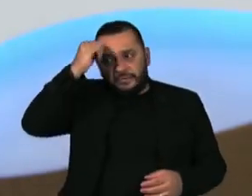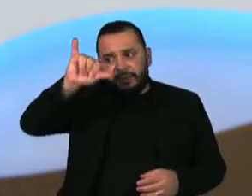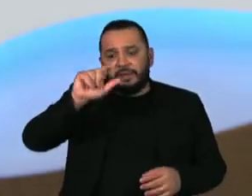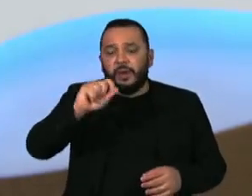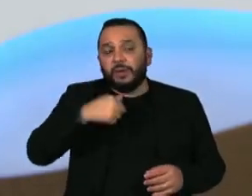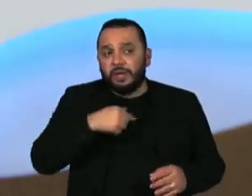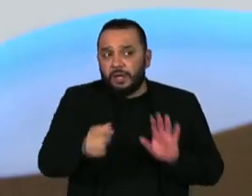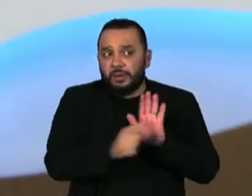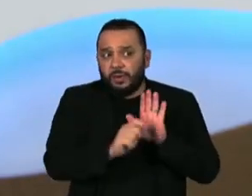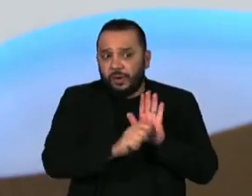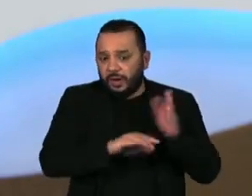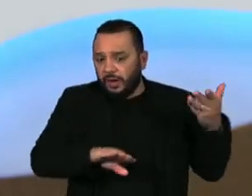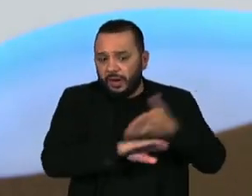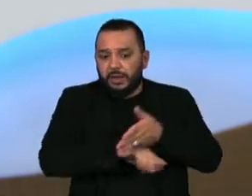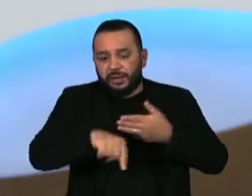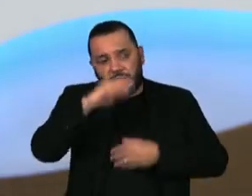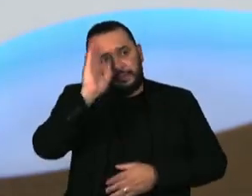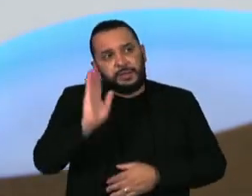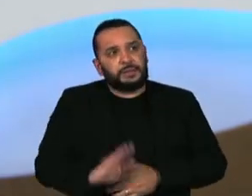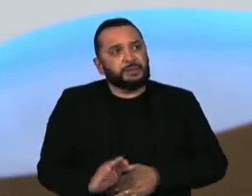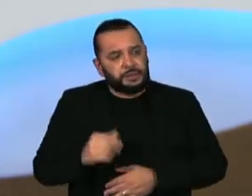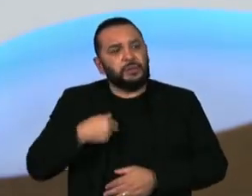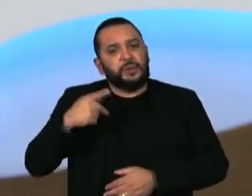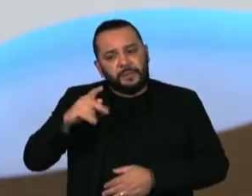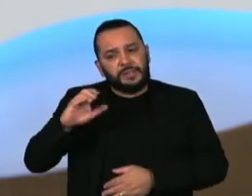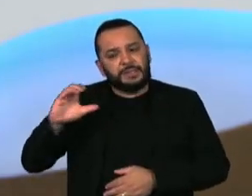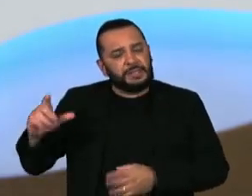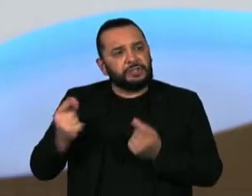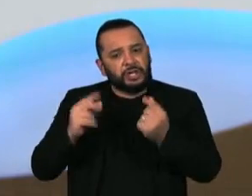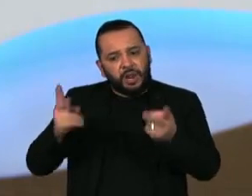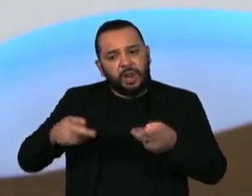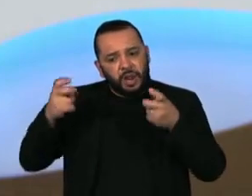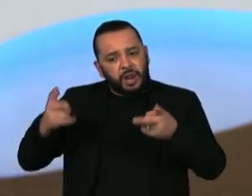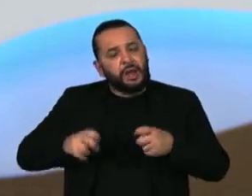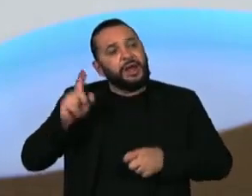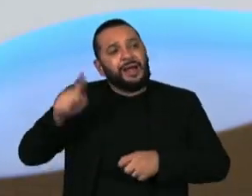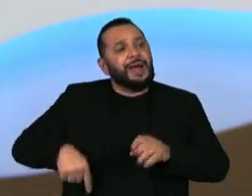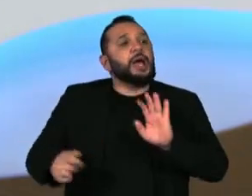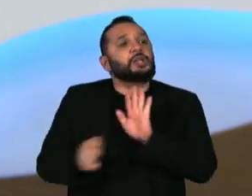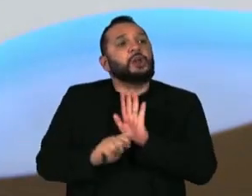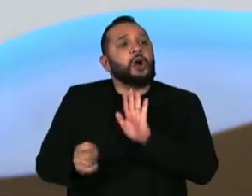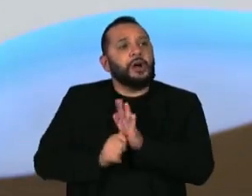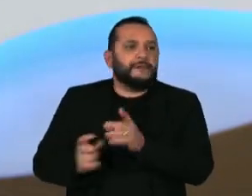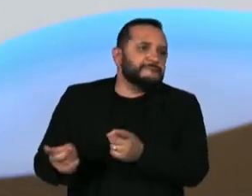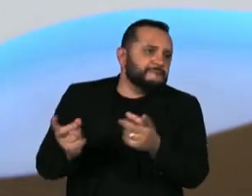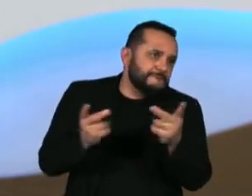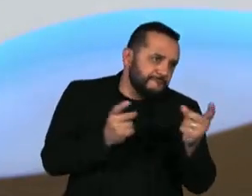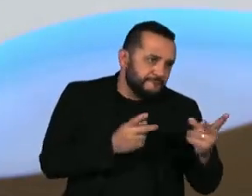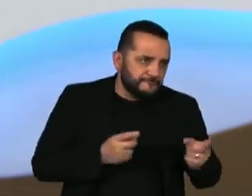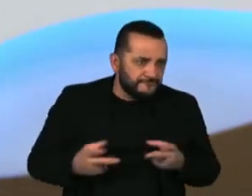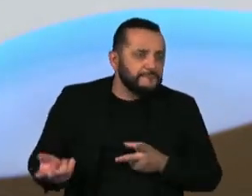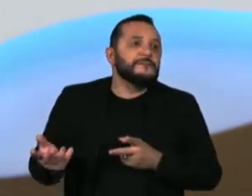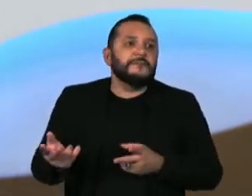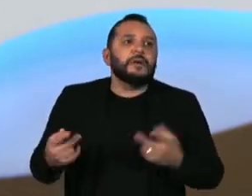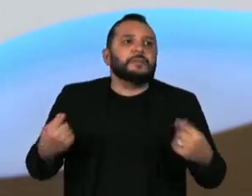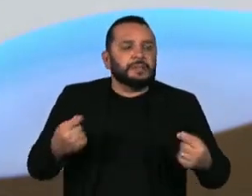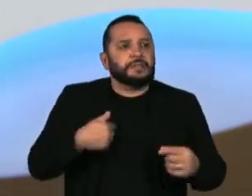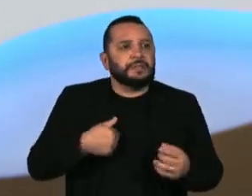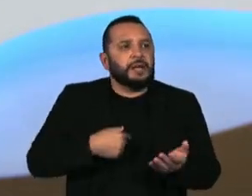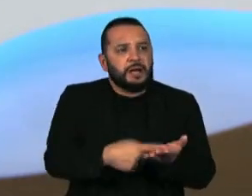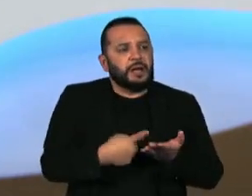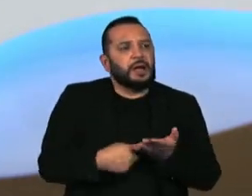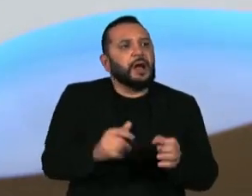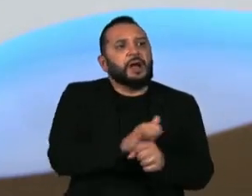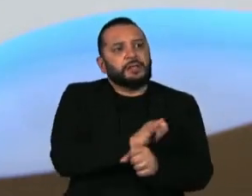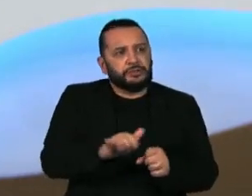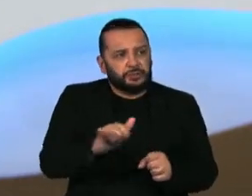no Brasil. O PCC se sustenta de droga, não é só de crimes comuns. Então, tudo isso é fundamental que exista uma grande articulação.